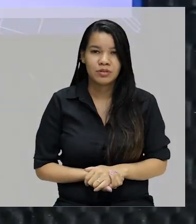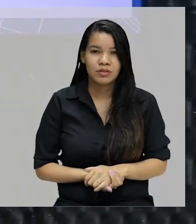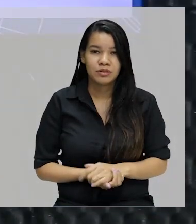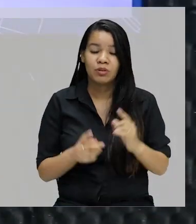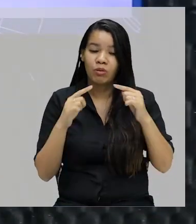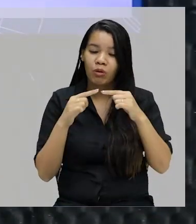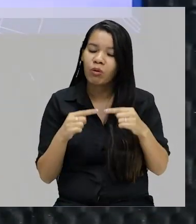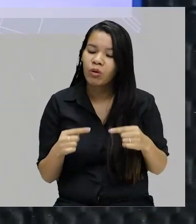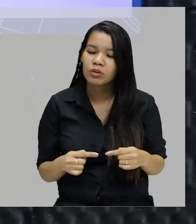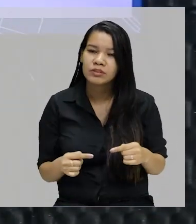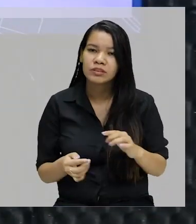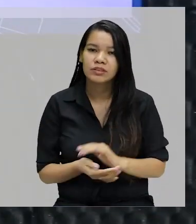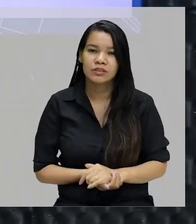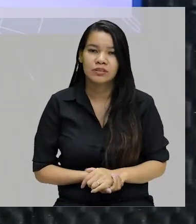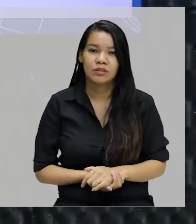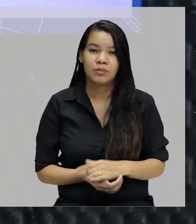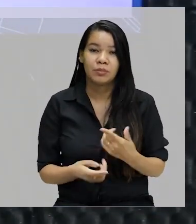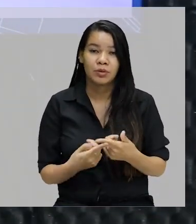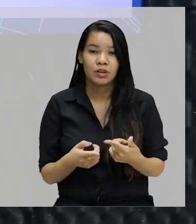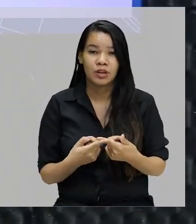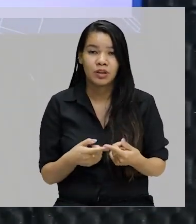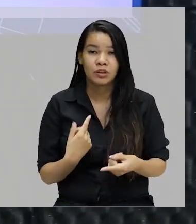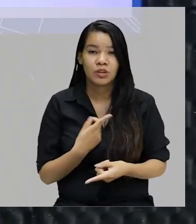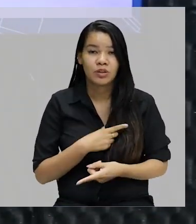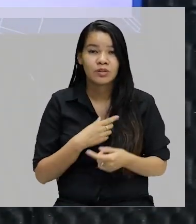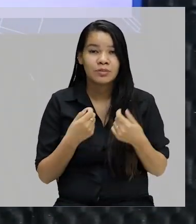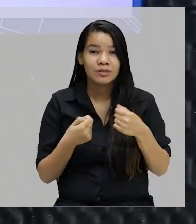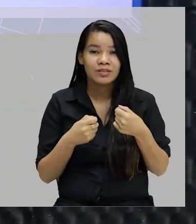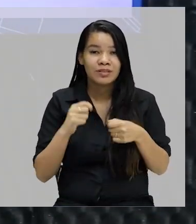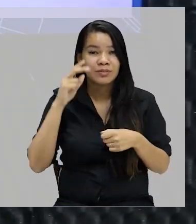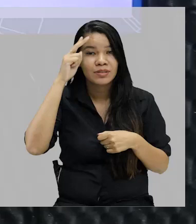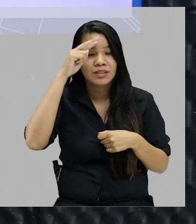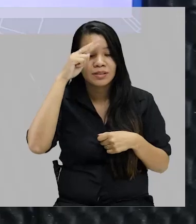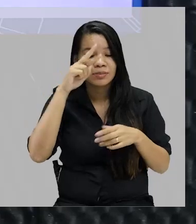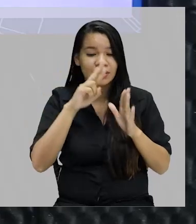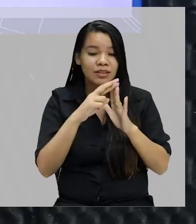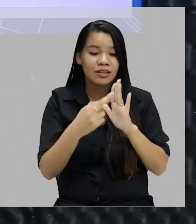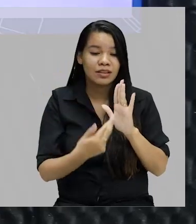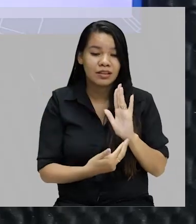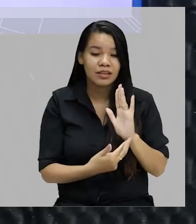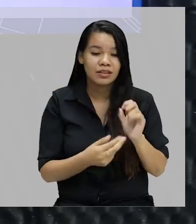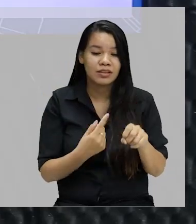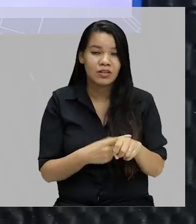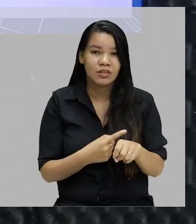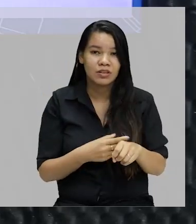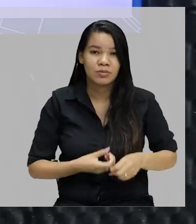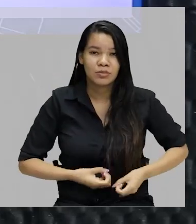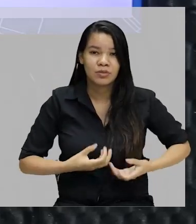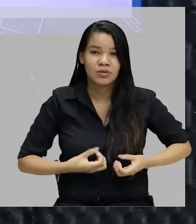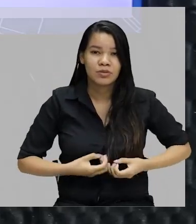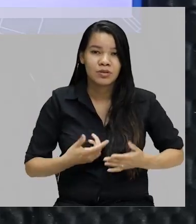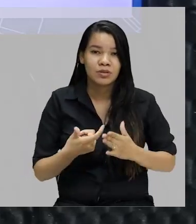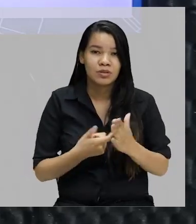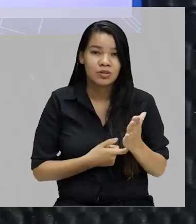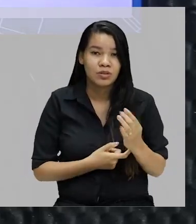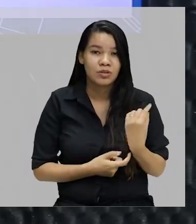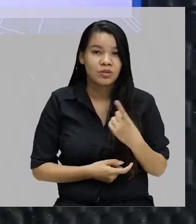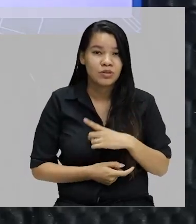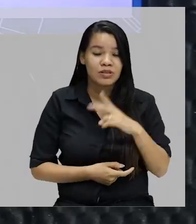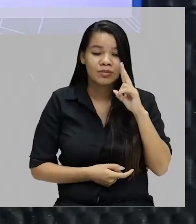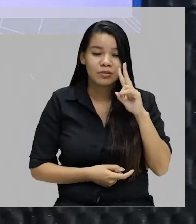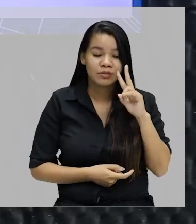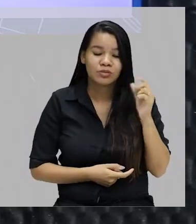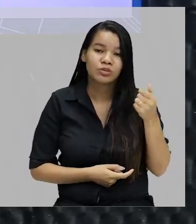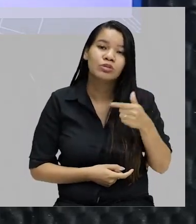porque nós precisamos lembrar dessas regras na hora da produção textual. Nós vamos lembrar de novo o que é a